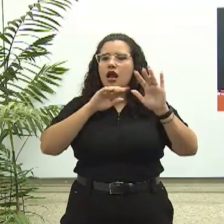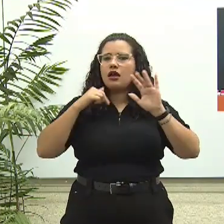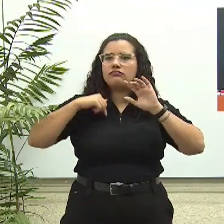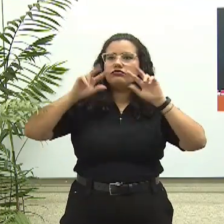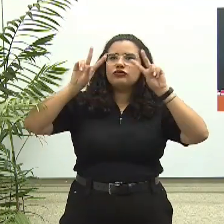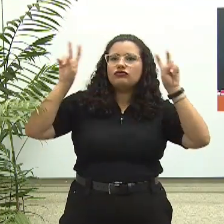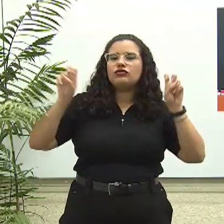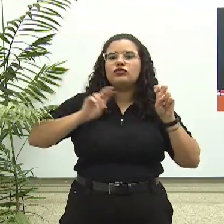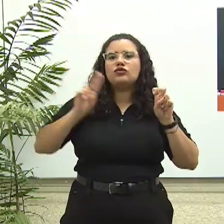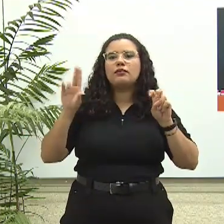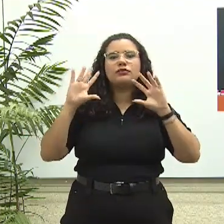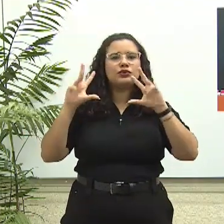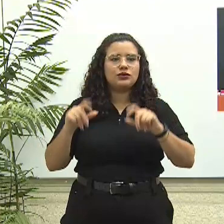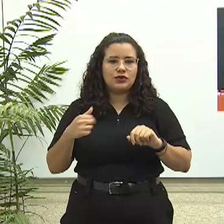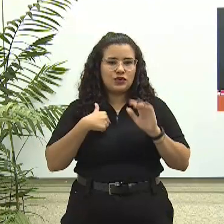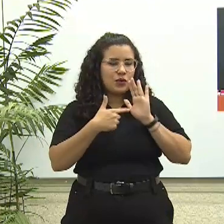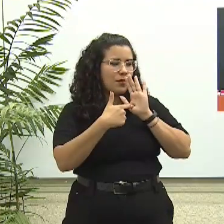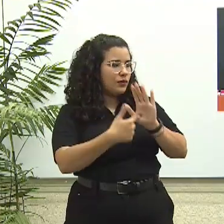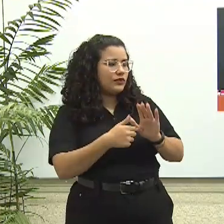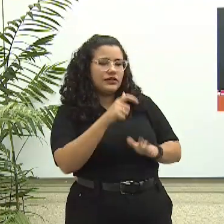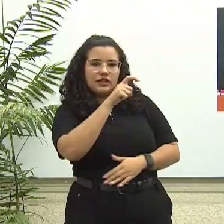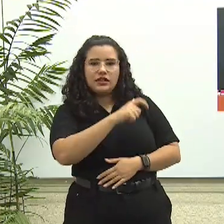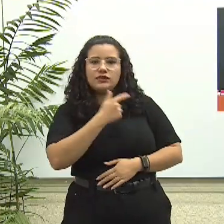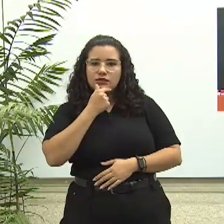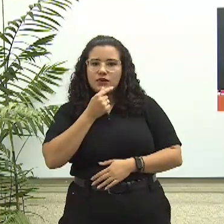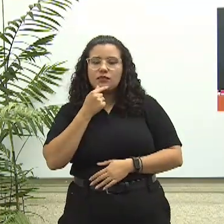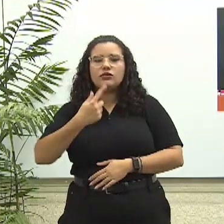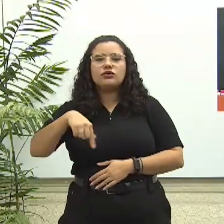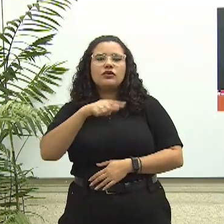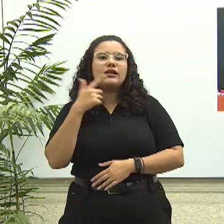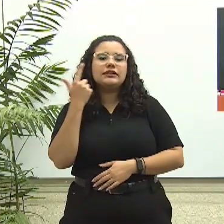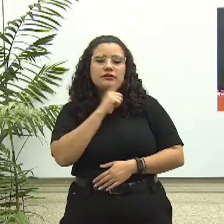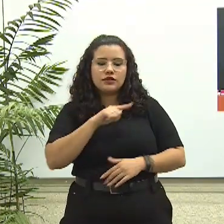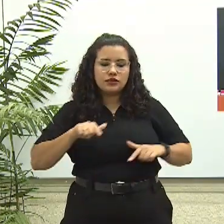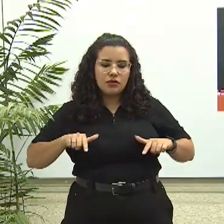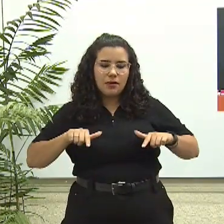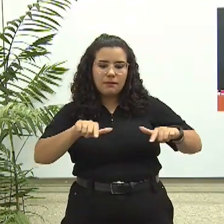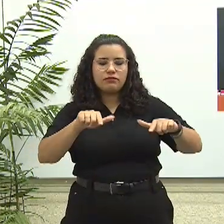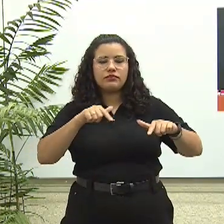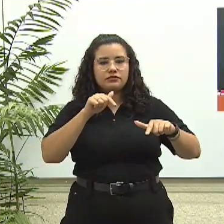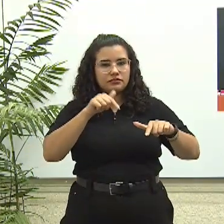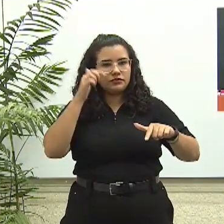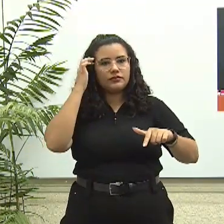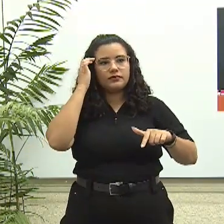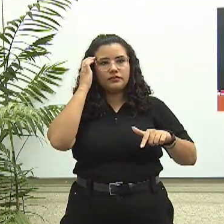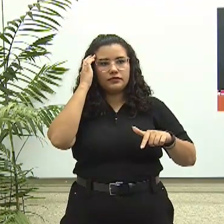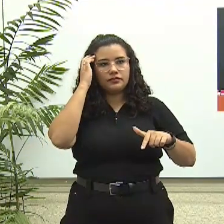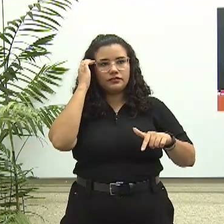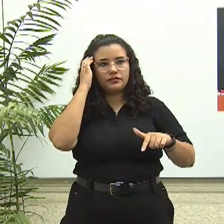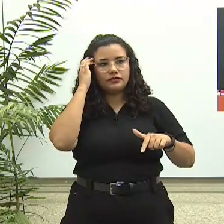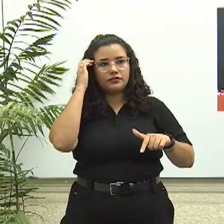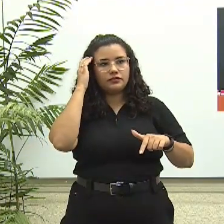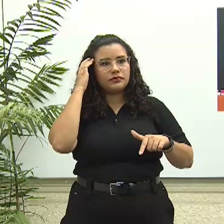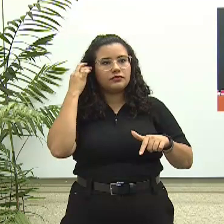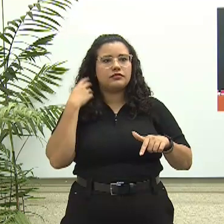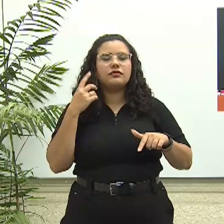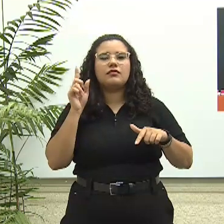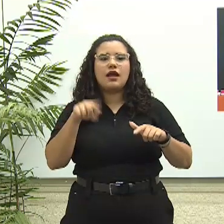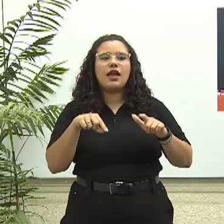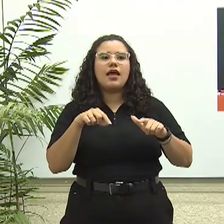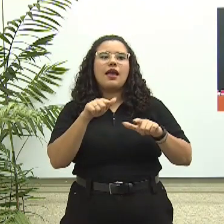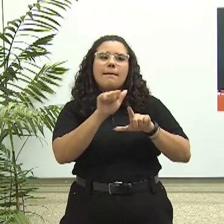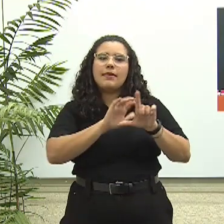ludificar pro Davison dois dias atrás que nós ganhamos um emblema no reur Gate que é uma plataforma né de de